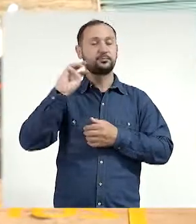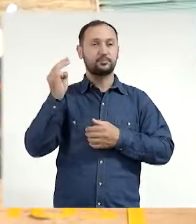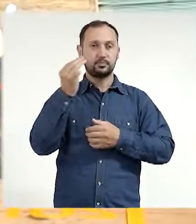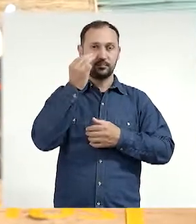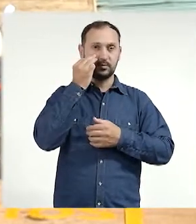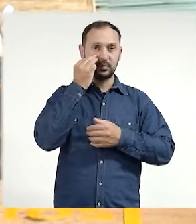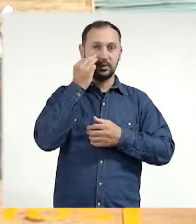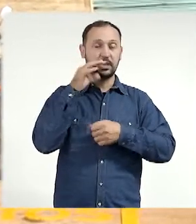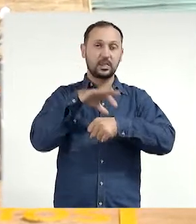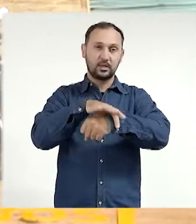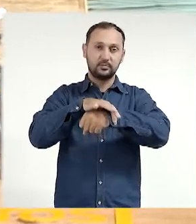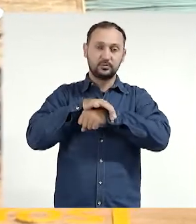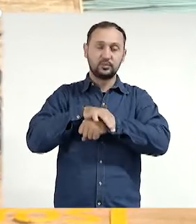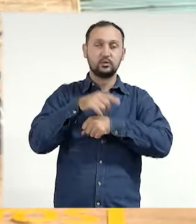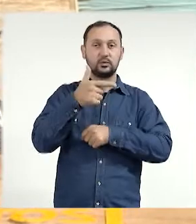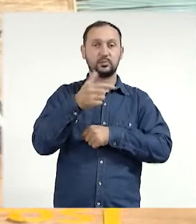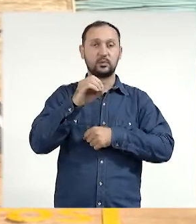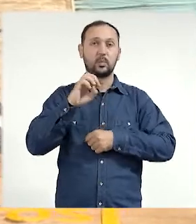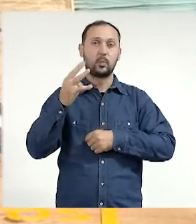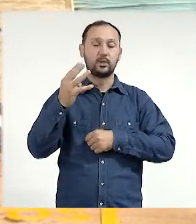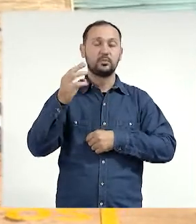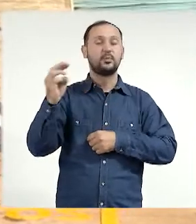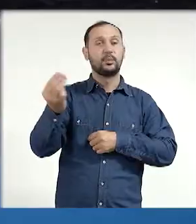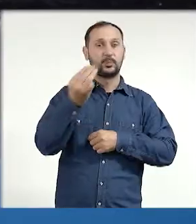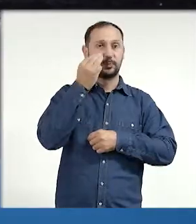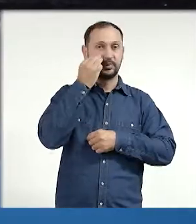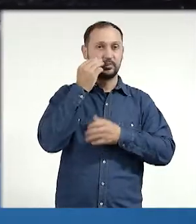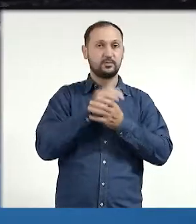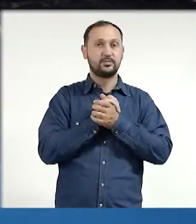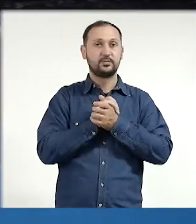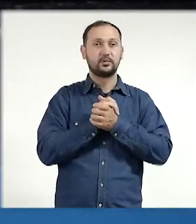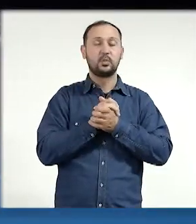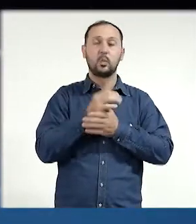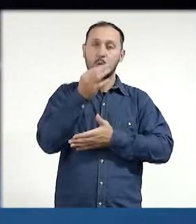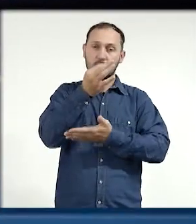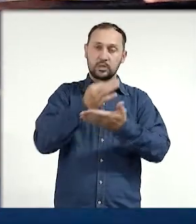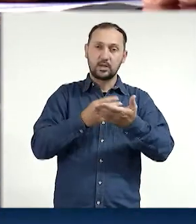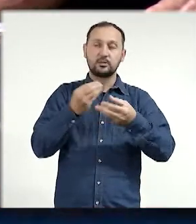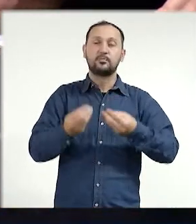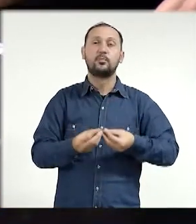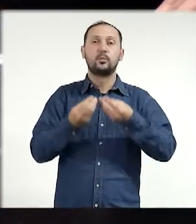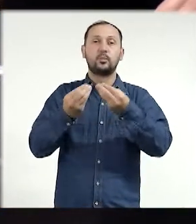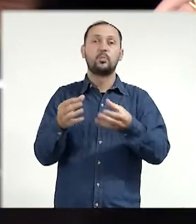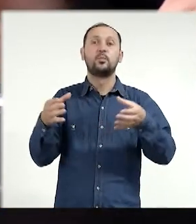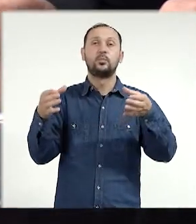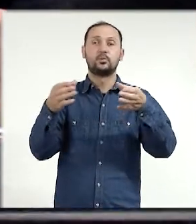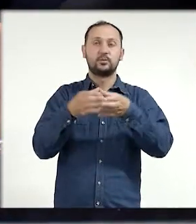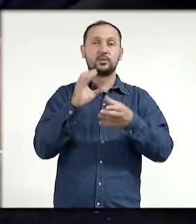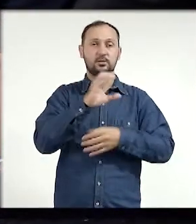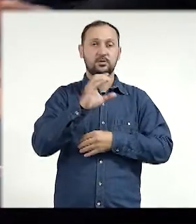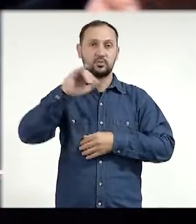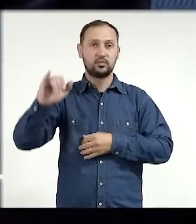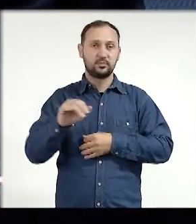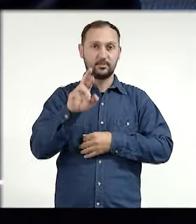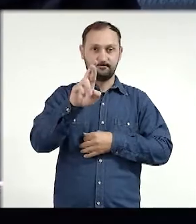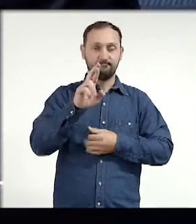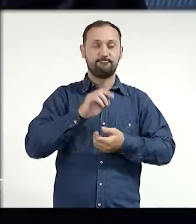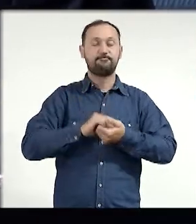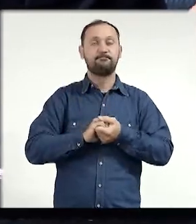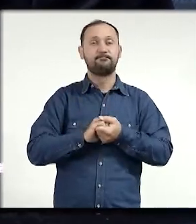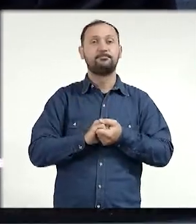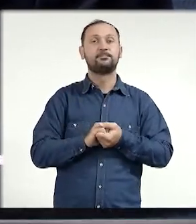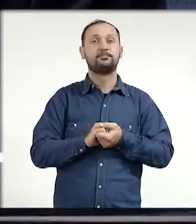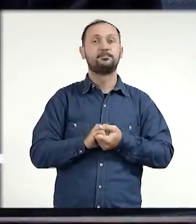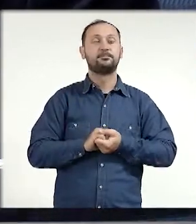e Defensoria Pública, 204 milhões de reais. O texto da LDO segue para análise da Comissão de Constituição, Justiça e